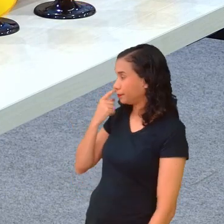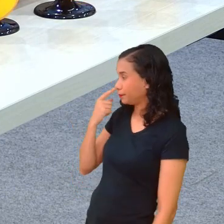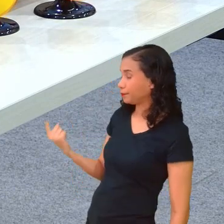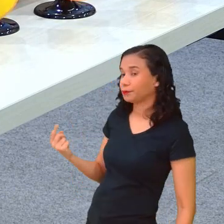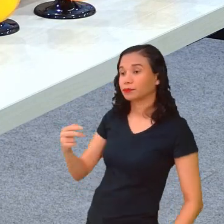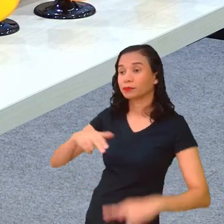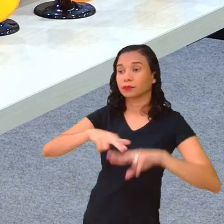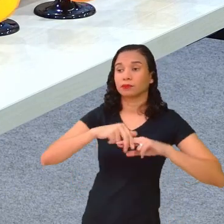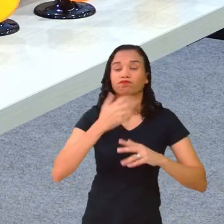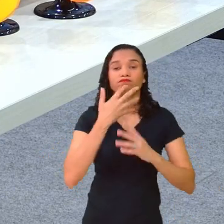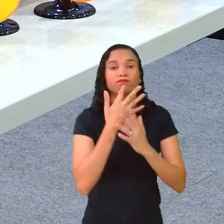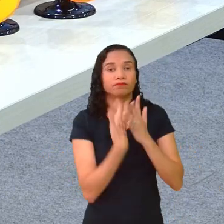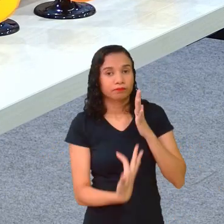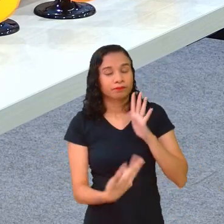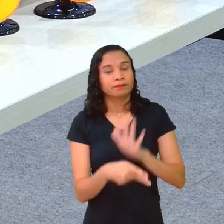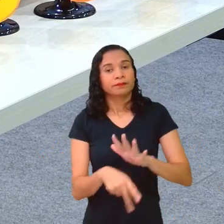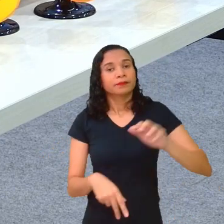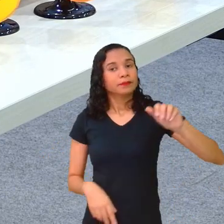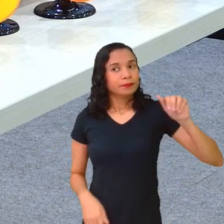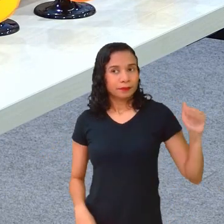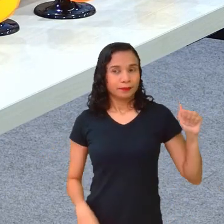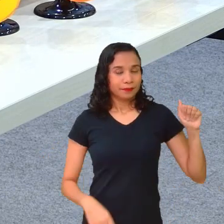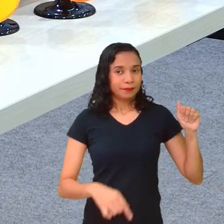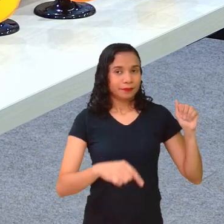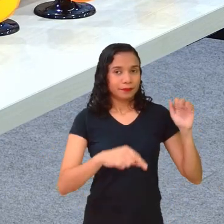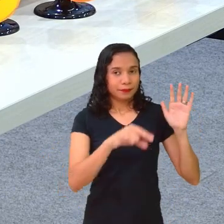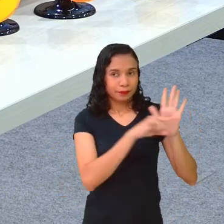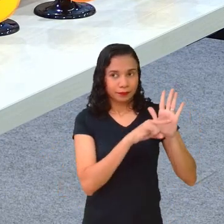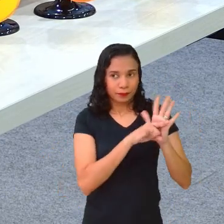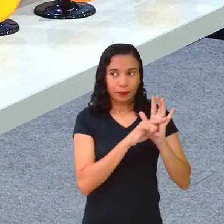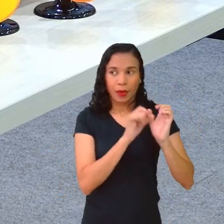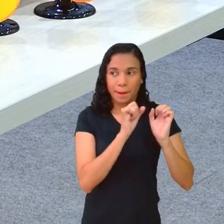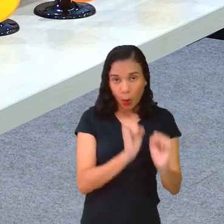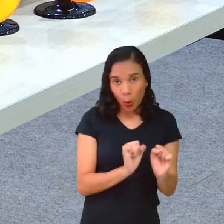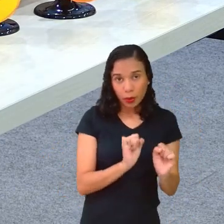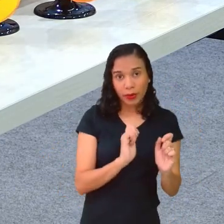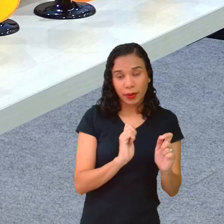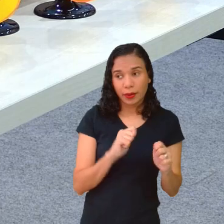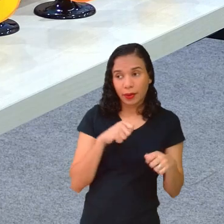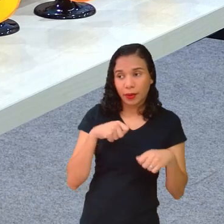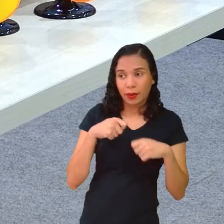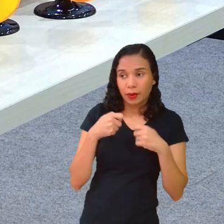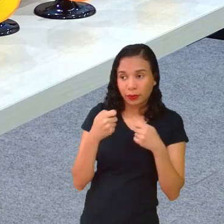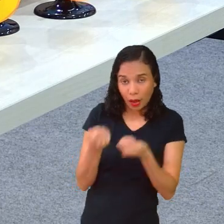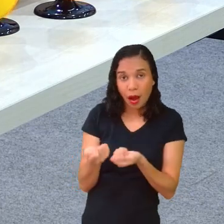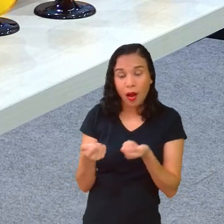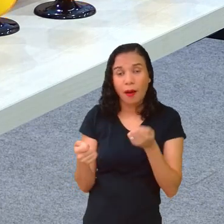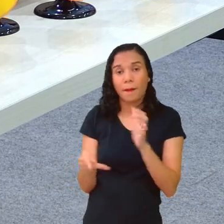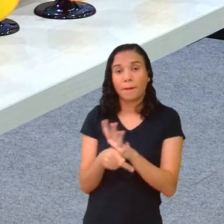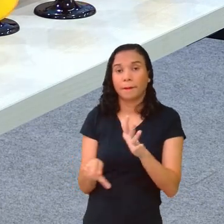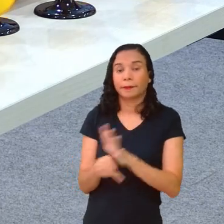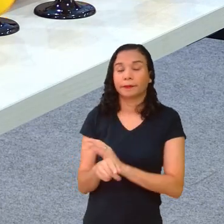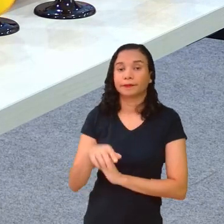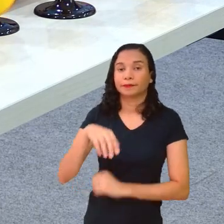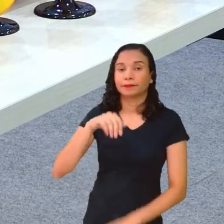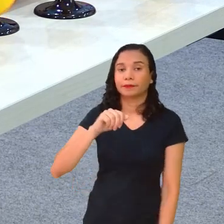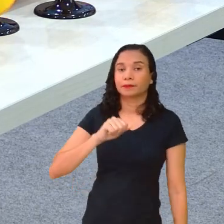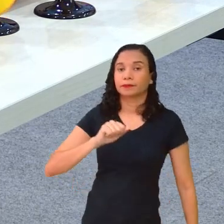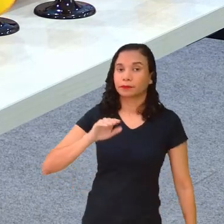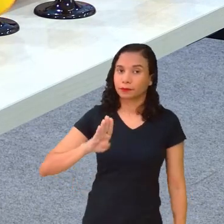o sangue A negativo, ele pode doar